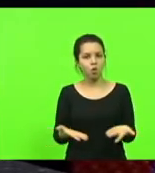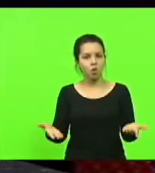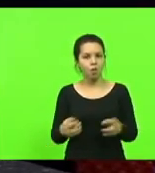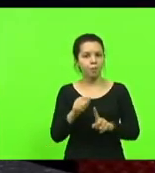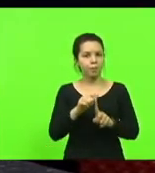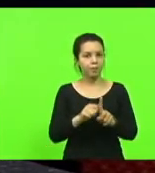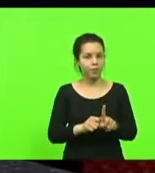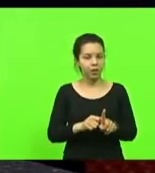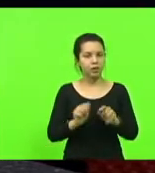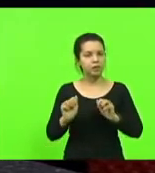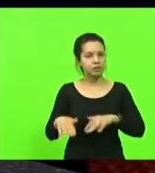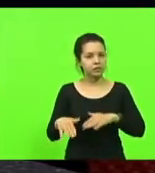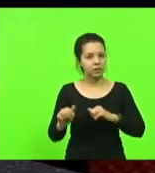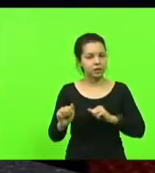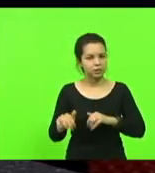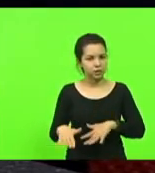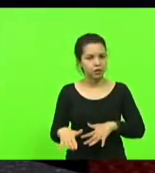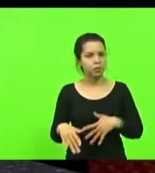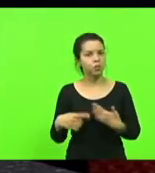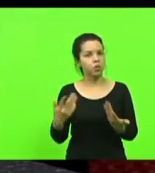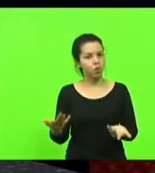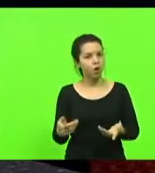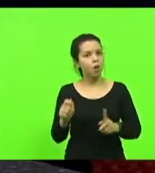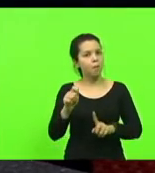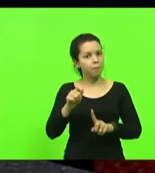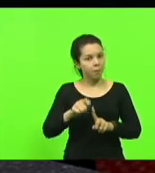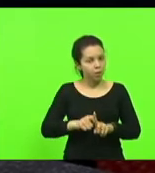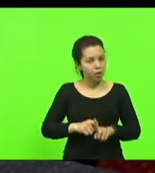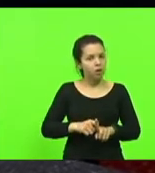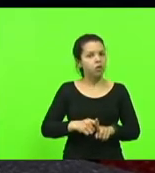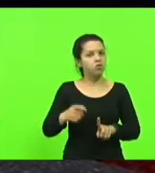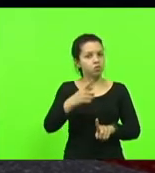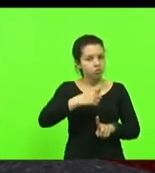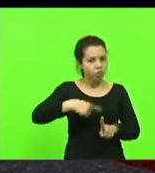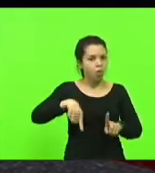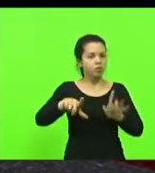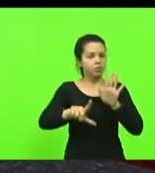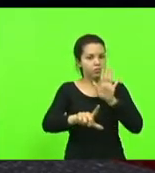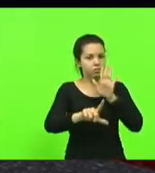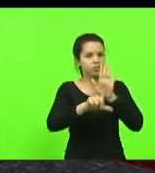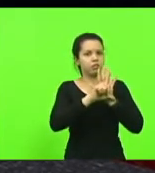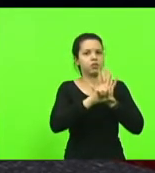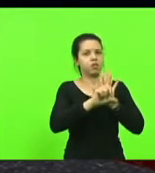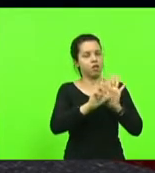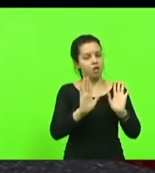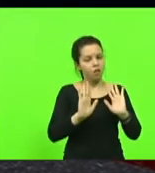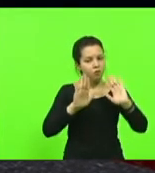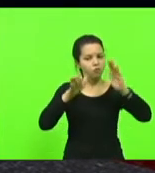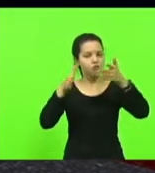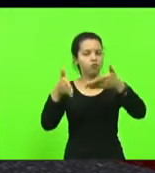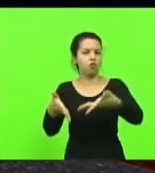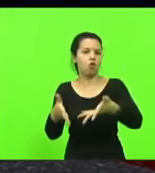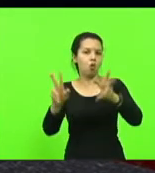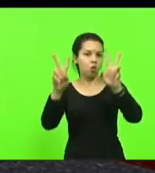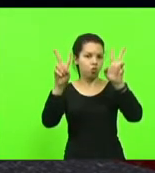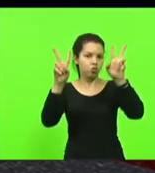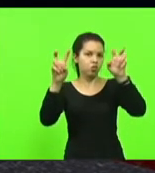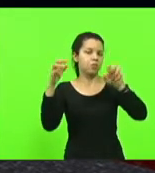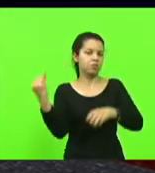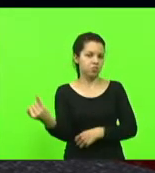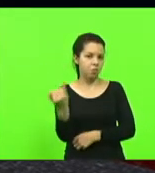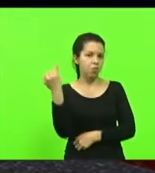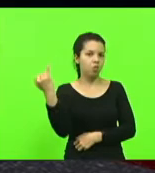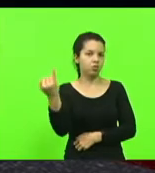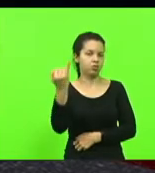setembro, é um mês que nós temos leis dedicando a questões relevantes.